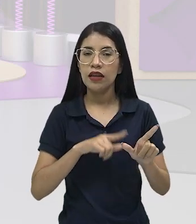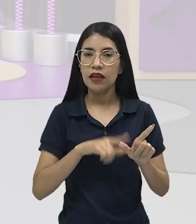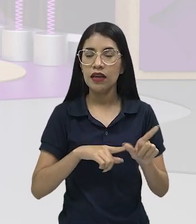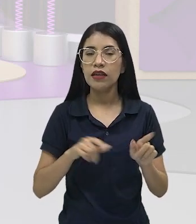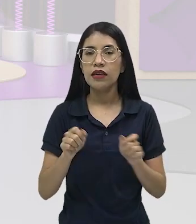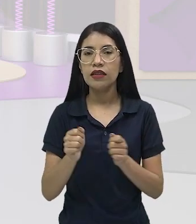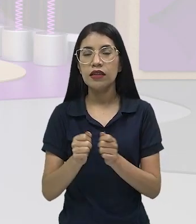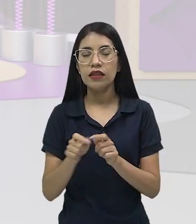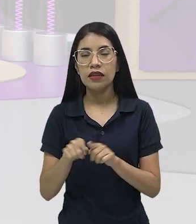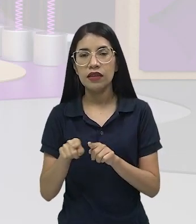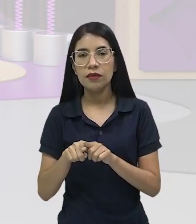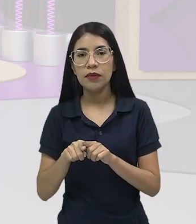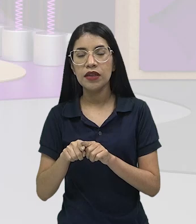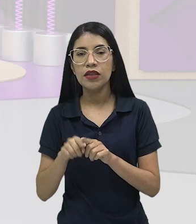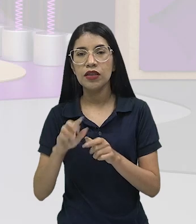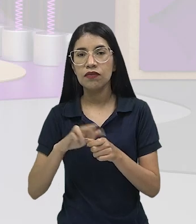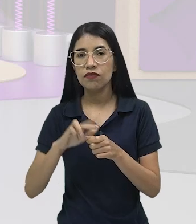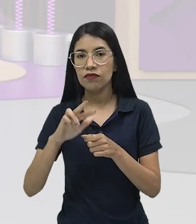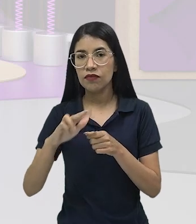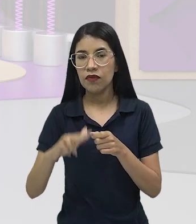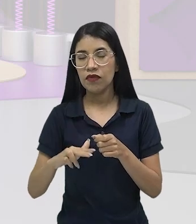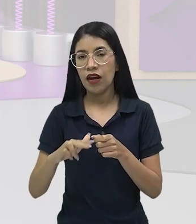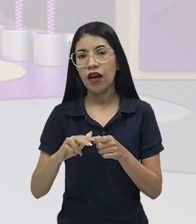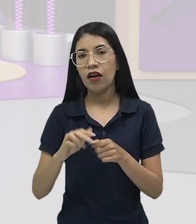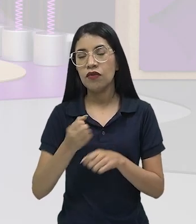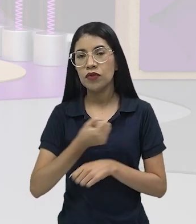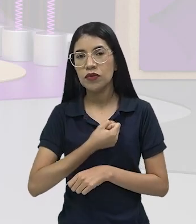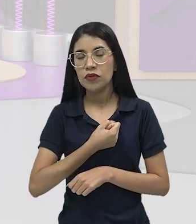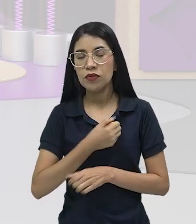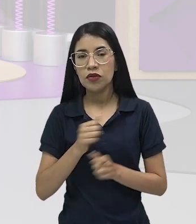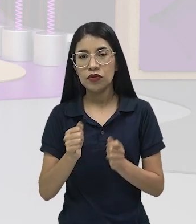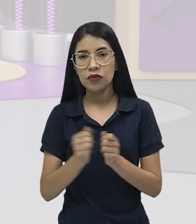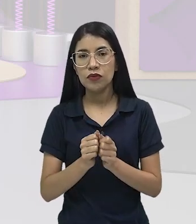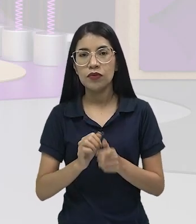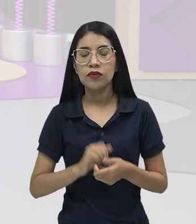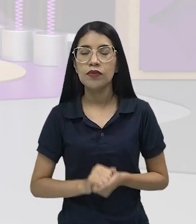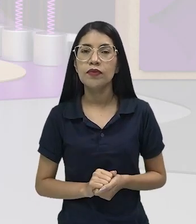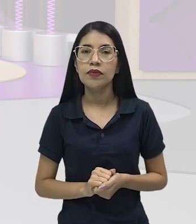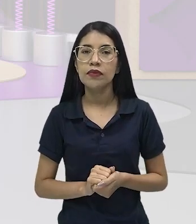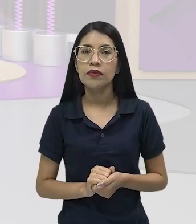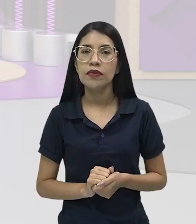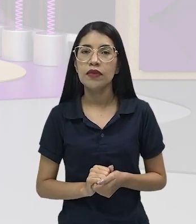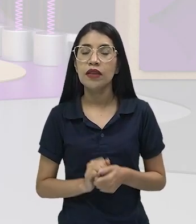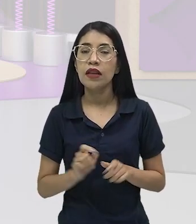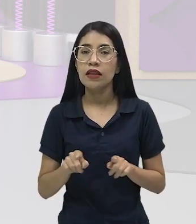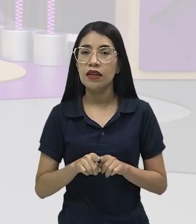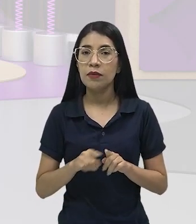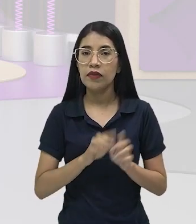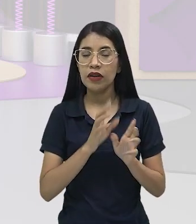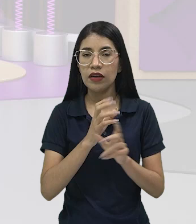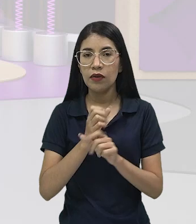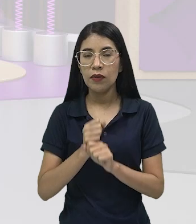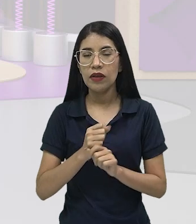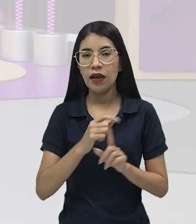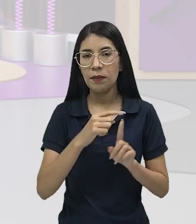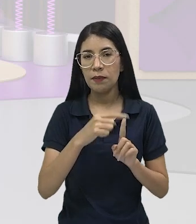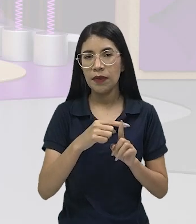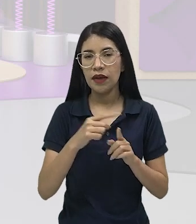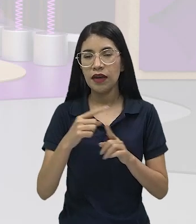e uma variável. Automaticamente nós vamos juntar operações e nós vamos construir